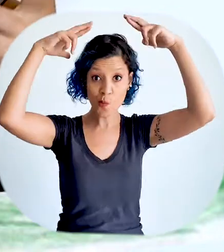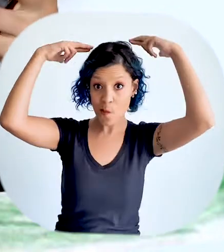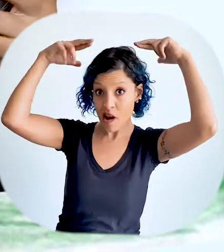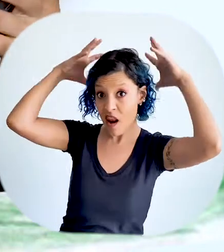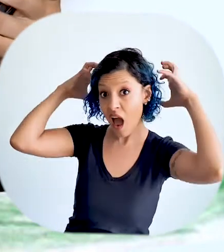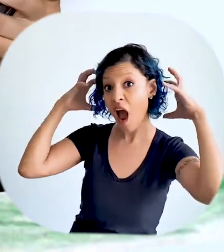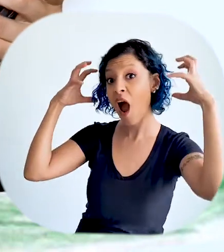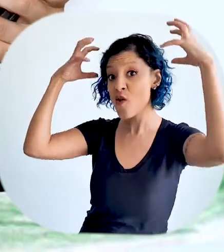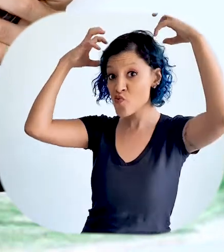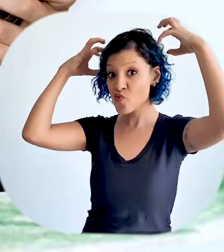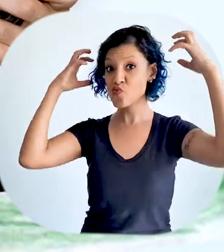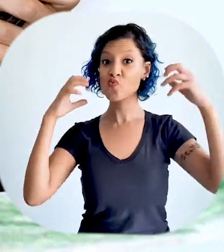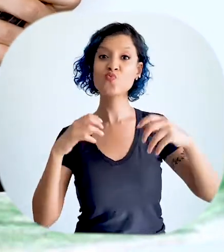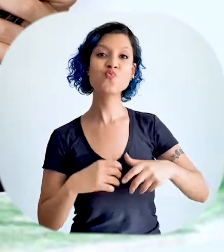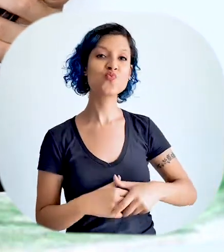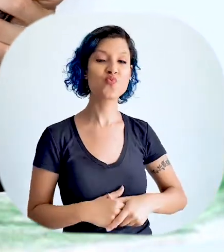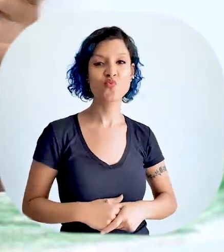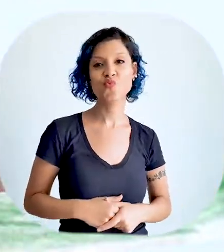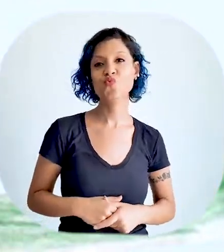Leonardo. Bernardo!